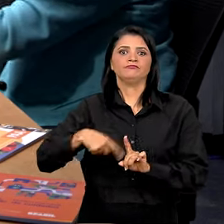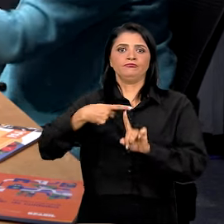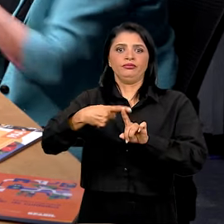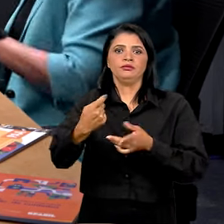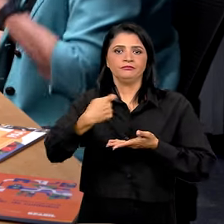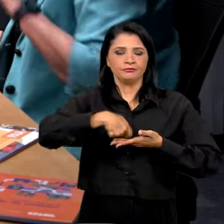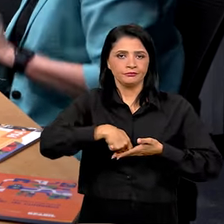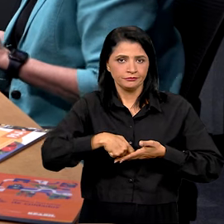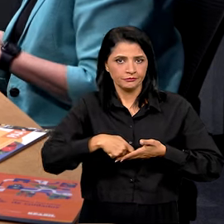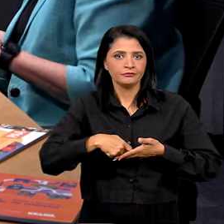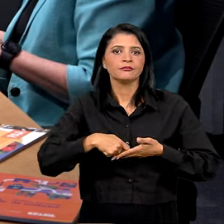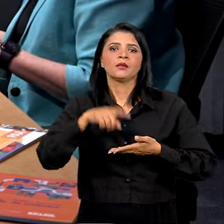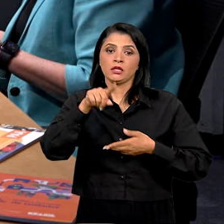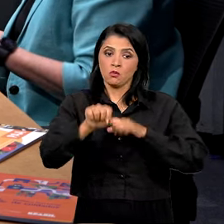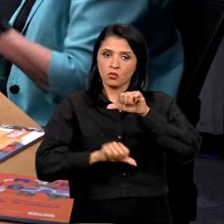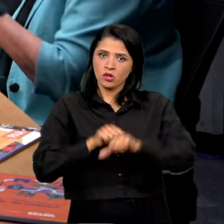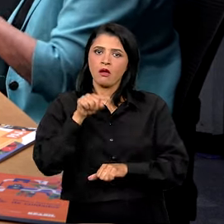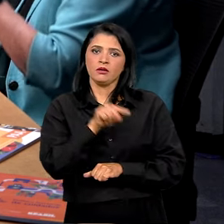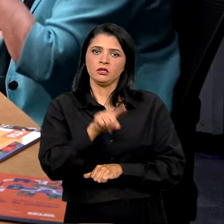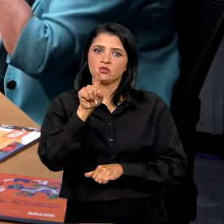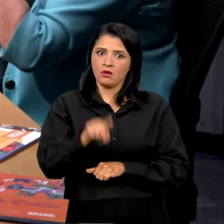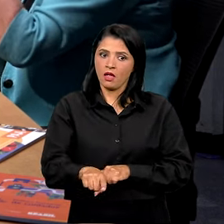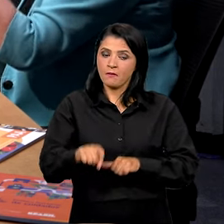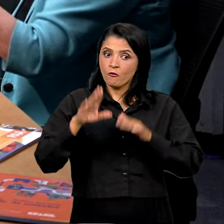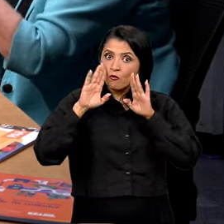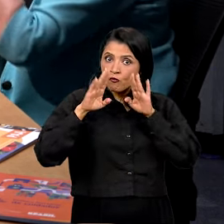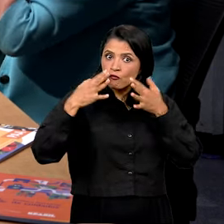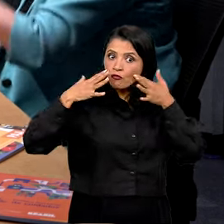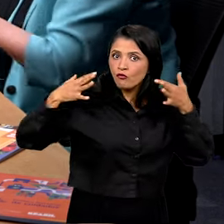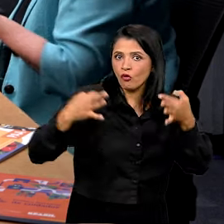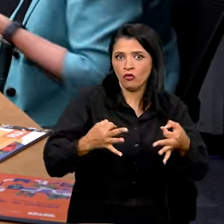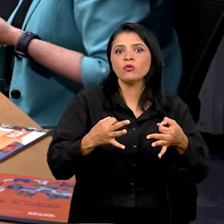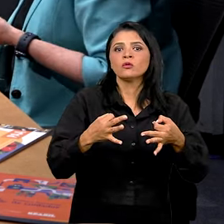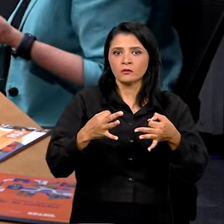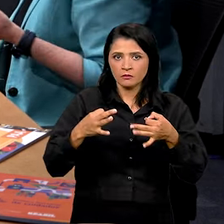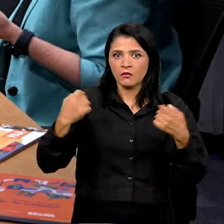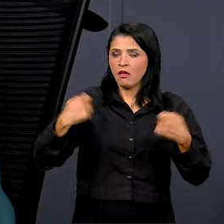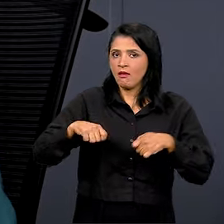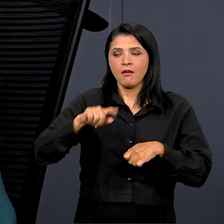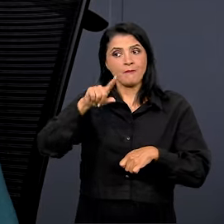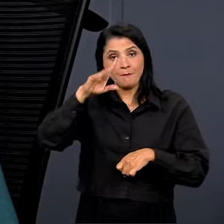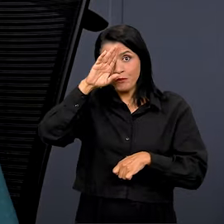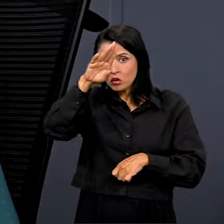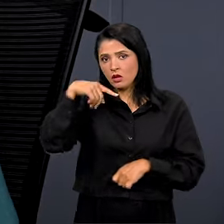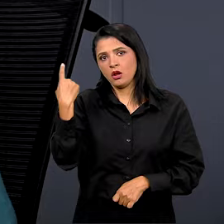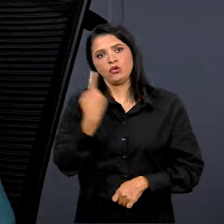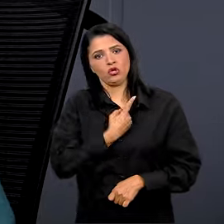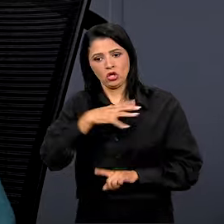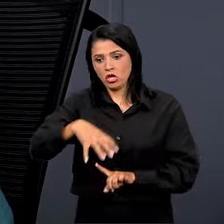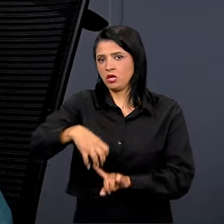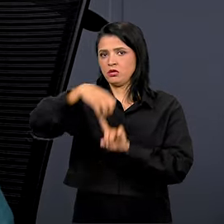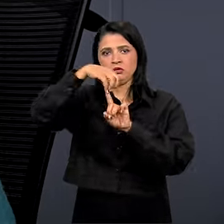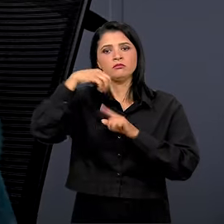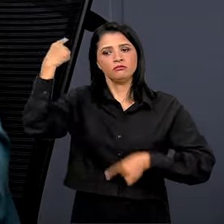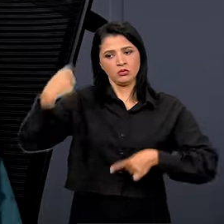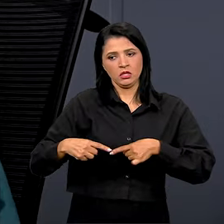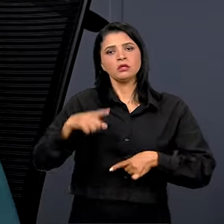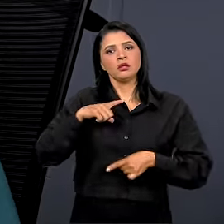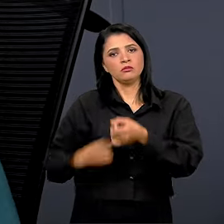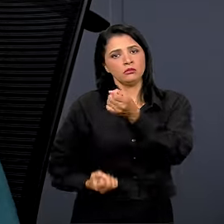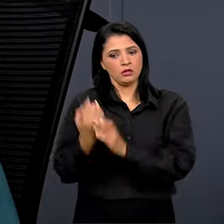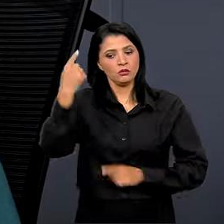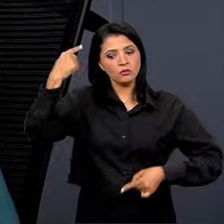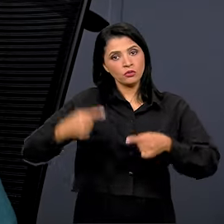mudar essa realidade é um tema central né Eh elas são público prioritário da política nós estamos desenvolvendo políticas por